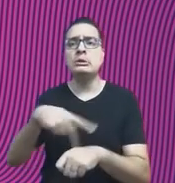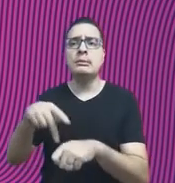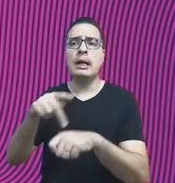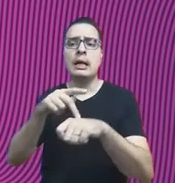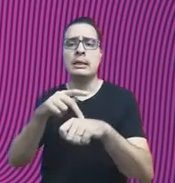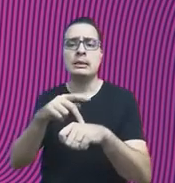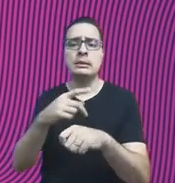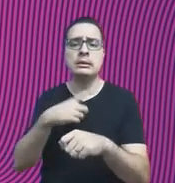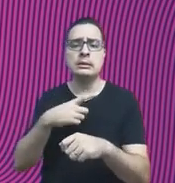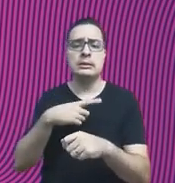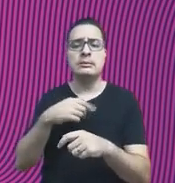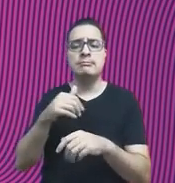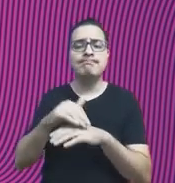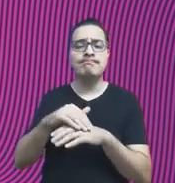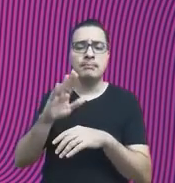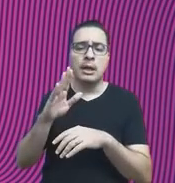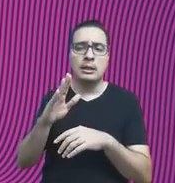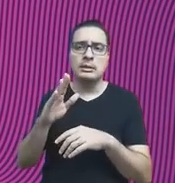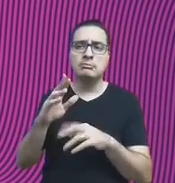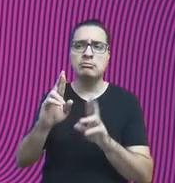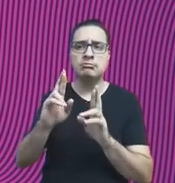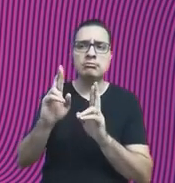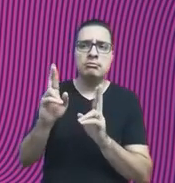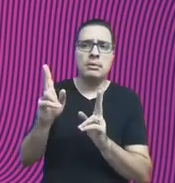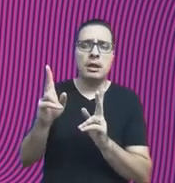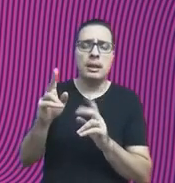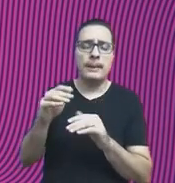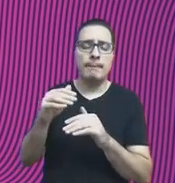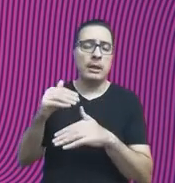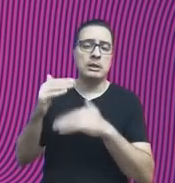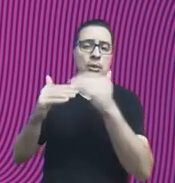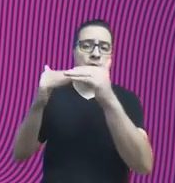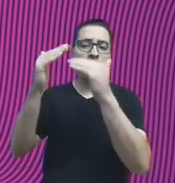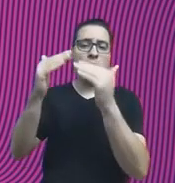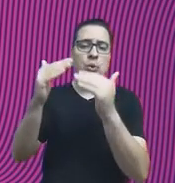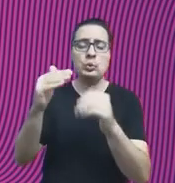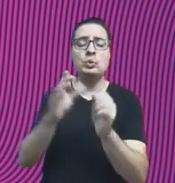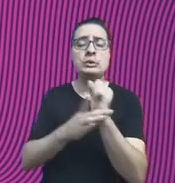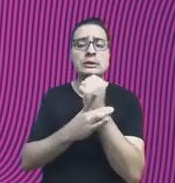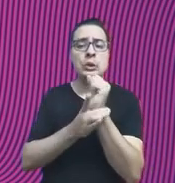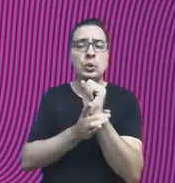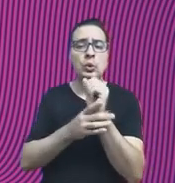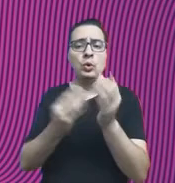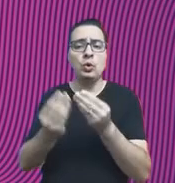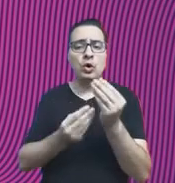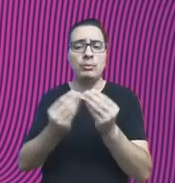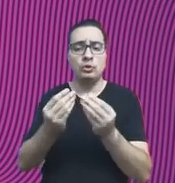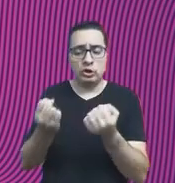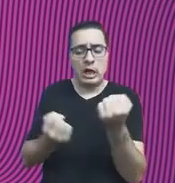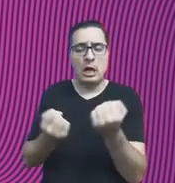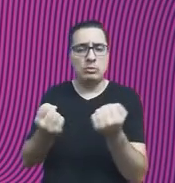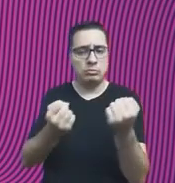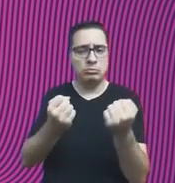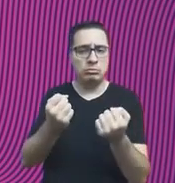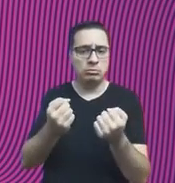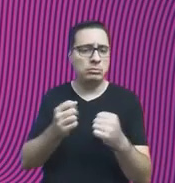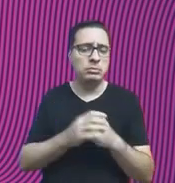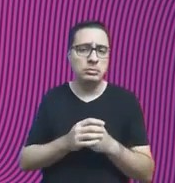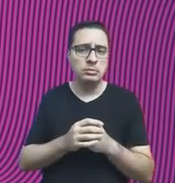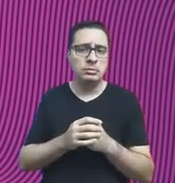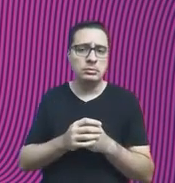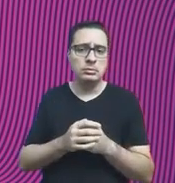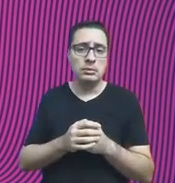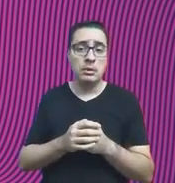mais modernos, como é que funciona o seguro de automóveis? A qualidade